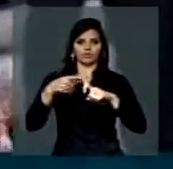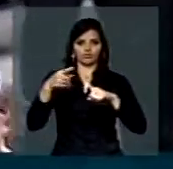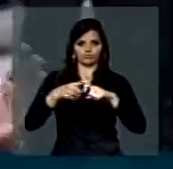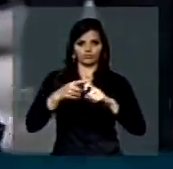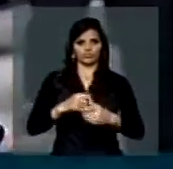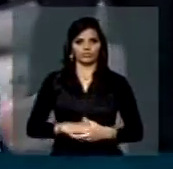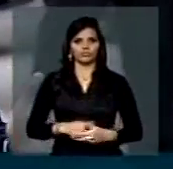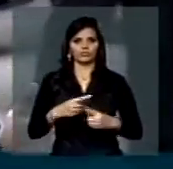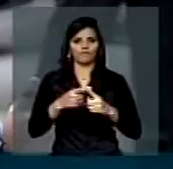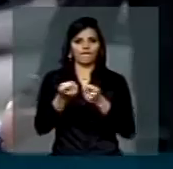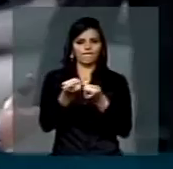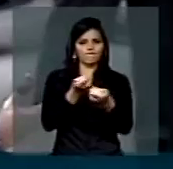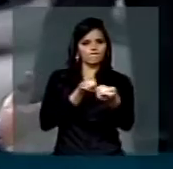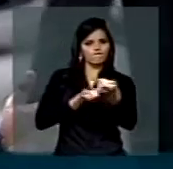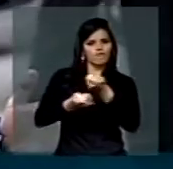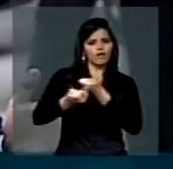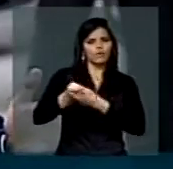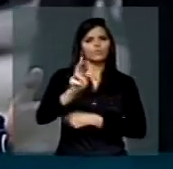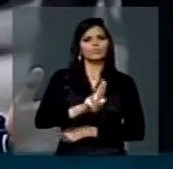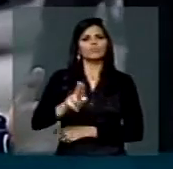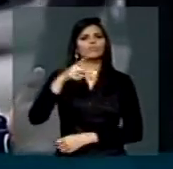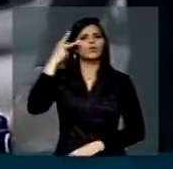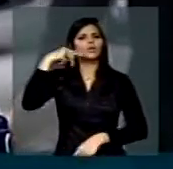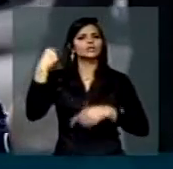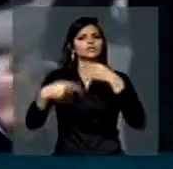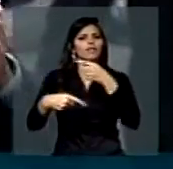usado politicamente